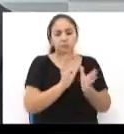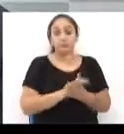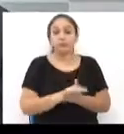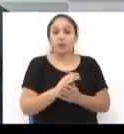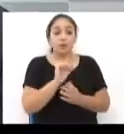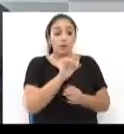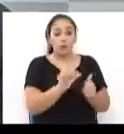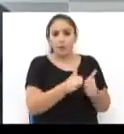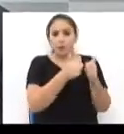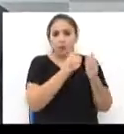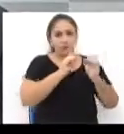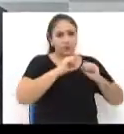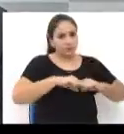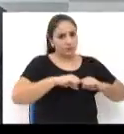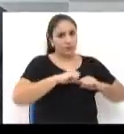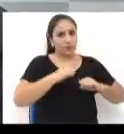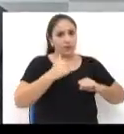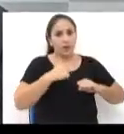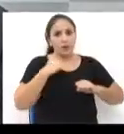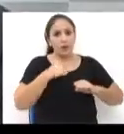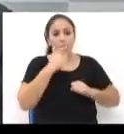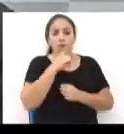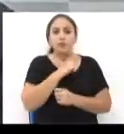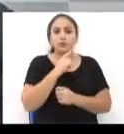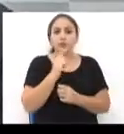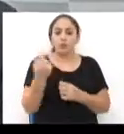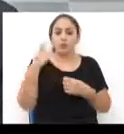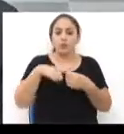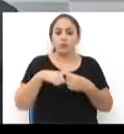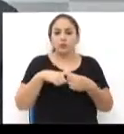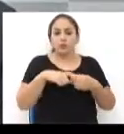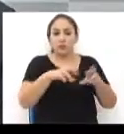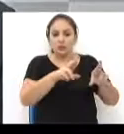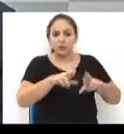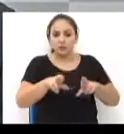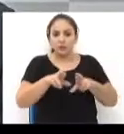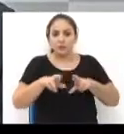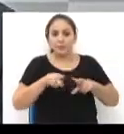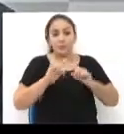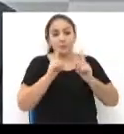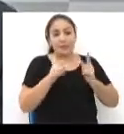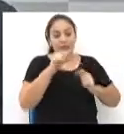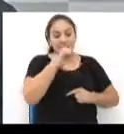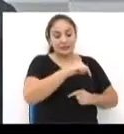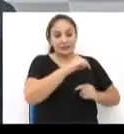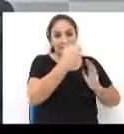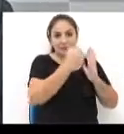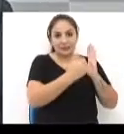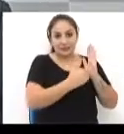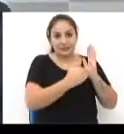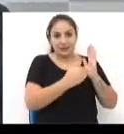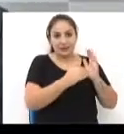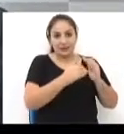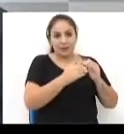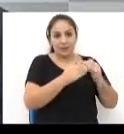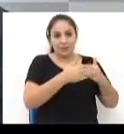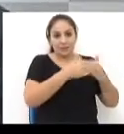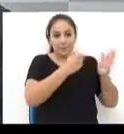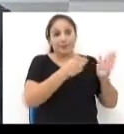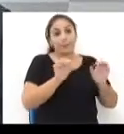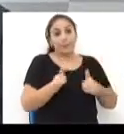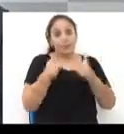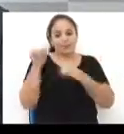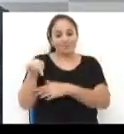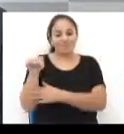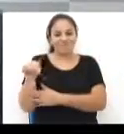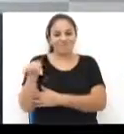Não é o melhor sistema, eu advogo o sistema de voto distrital, mas pelo menos o voto em lista aberta é melhor que o voto em lista fechada, porque,